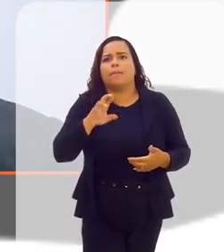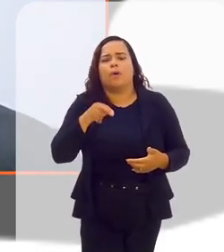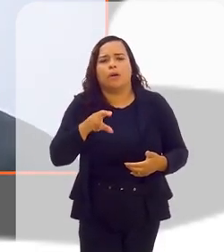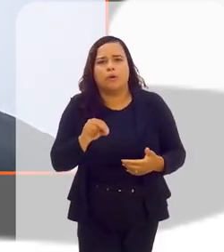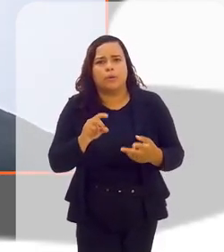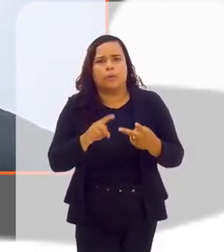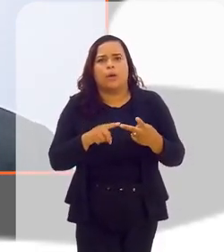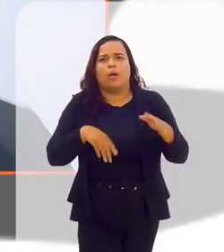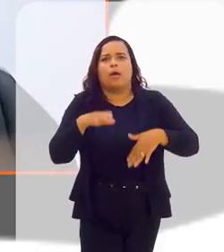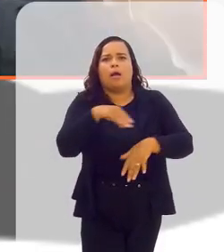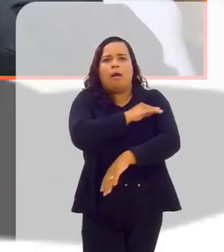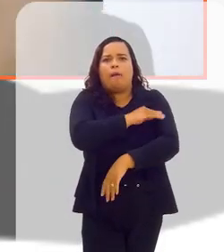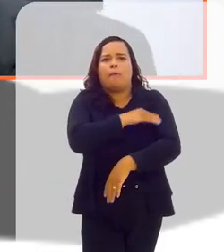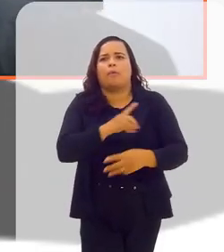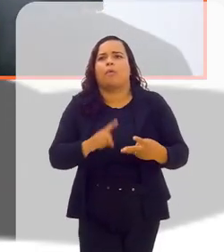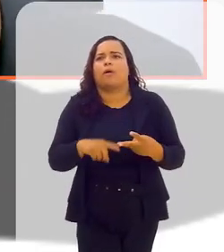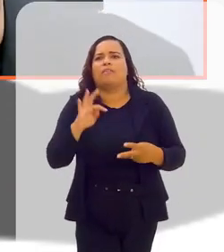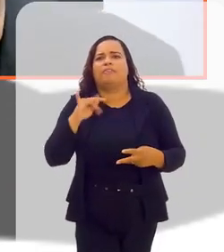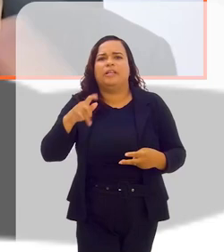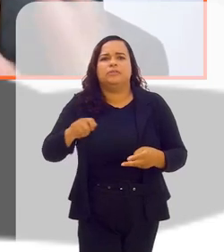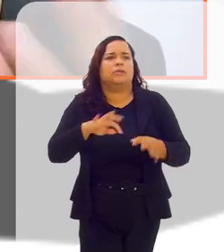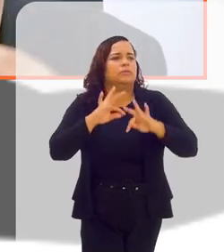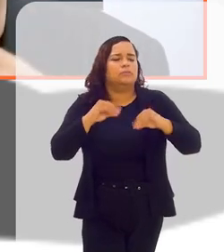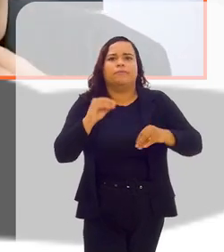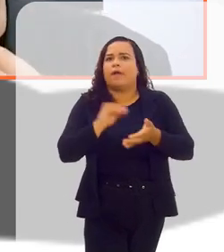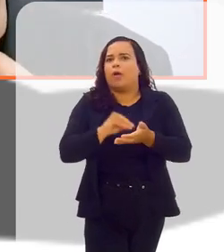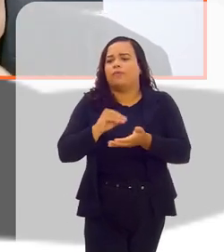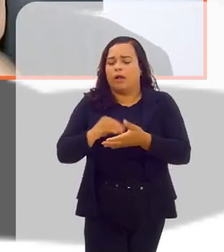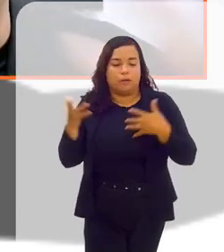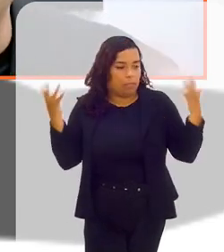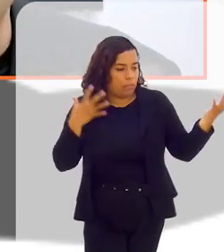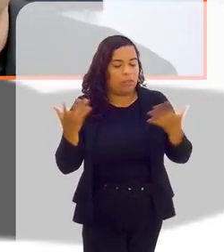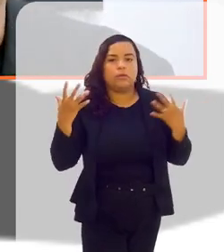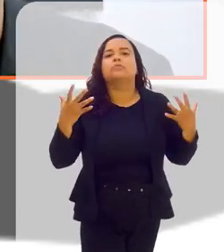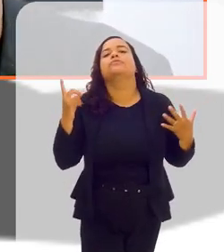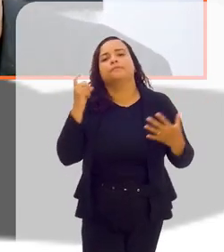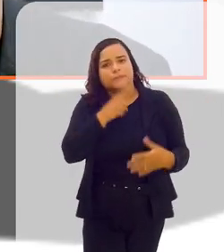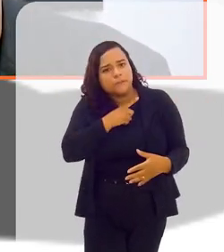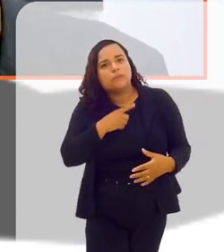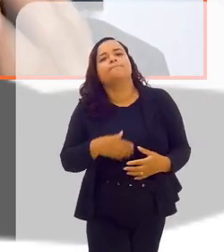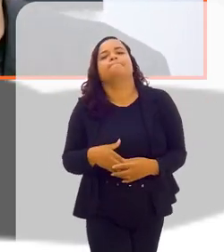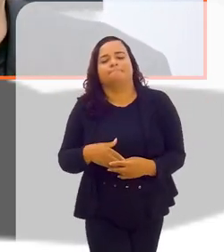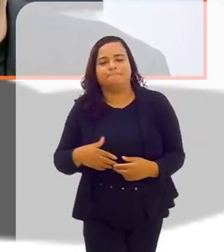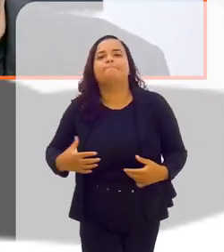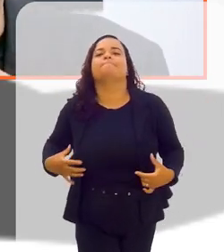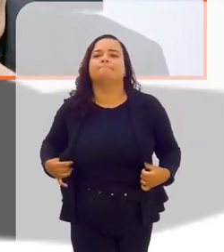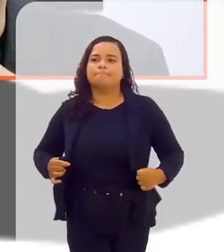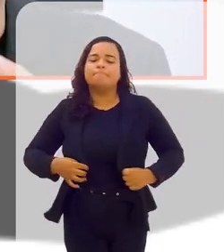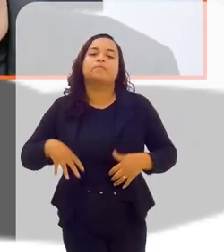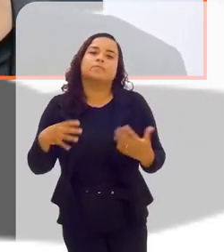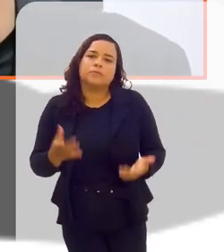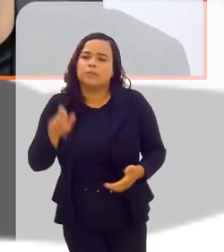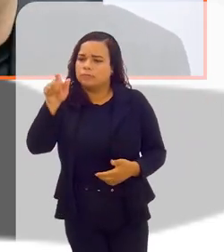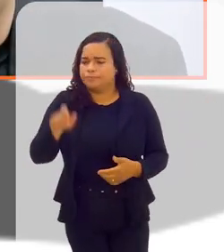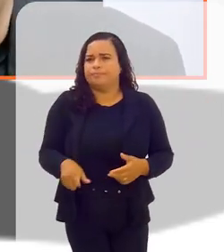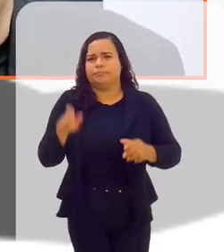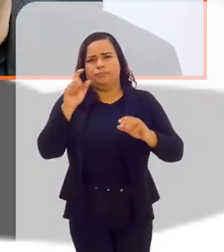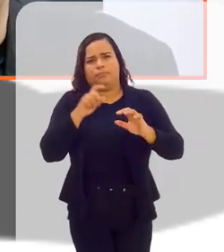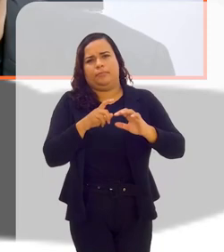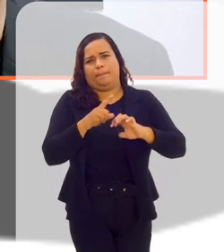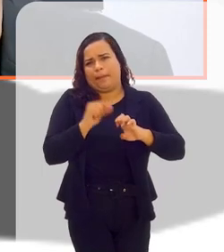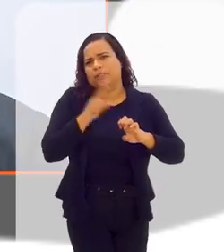ora faltava o álcool, ora faltava a fita. A pandemia foi uma coisa absurda. Então, Sei. quando